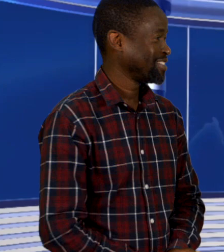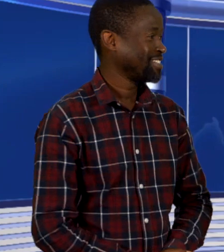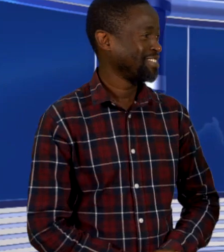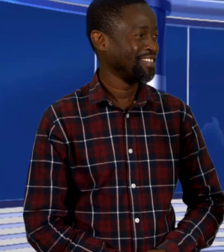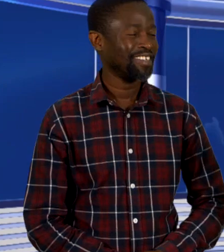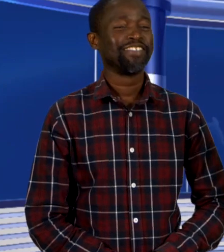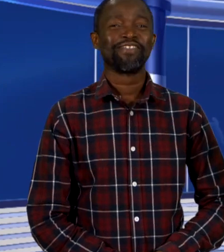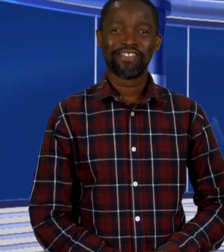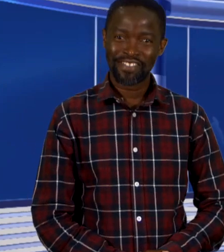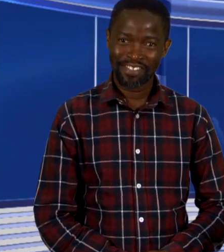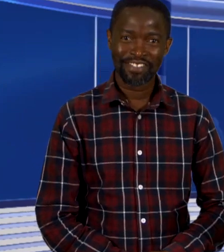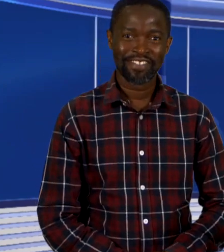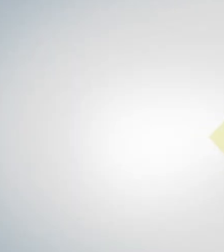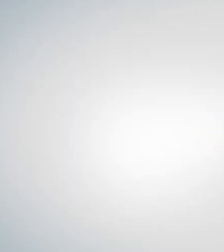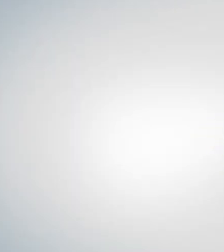Não saia daí!